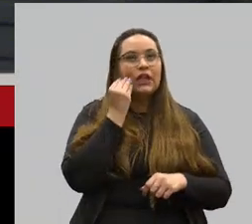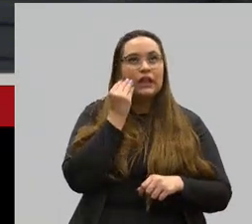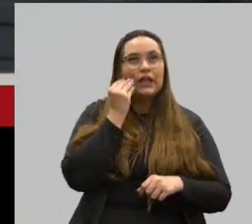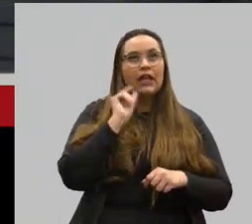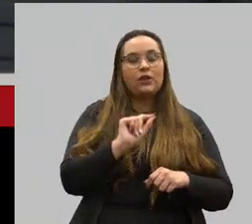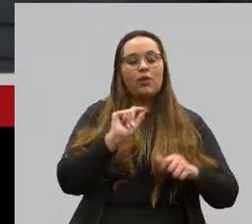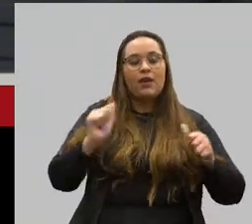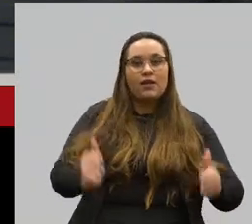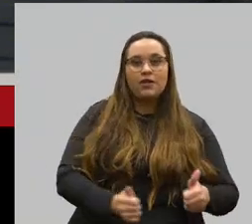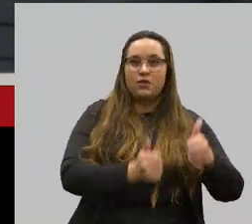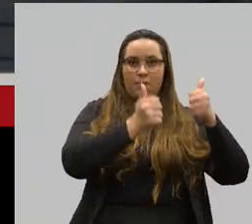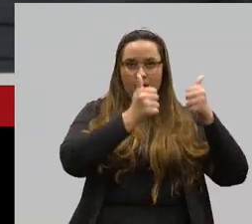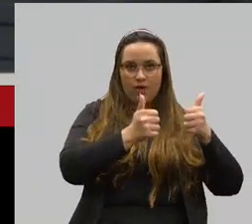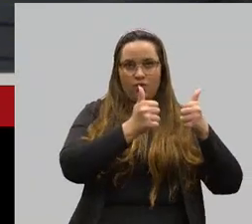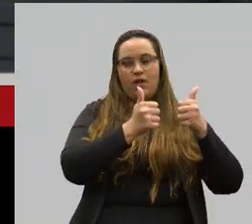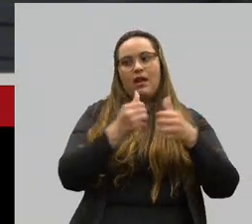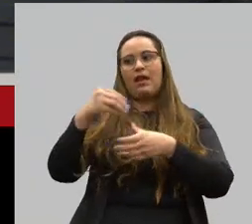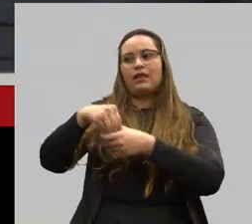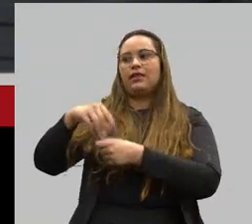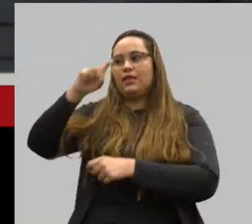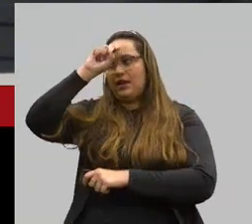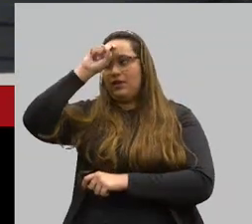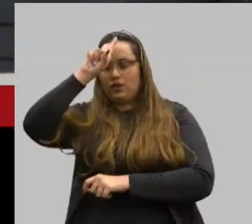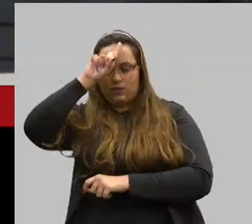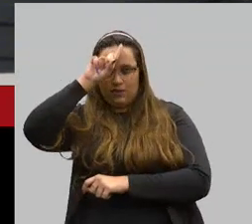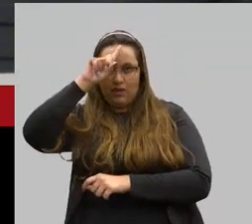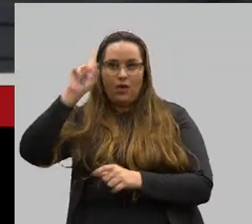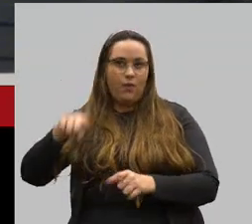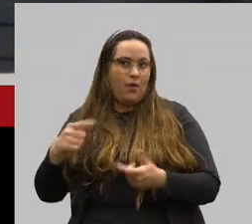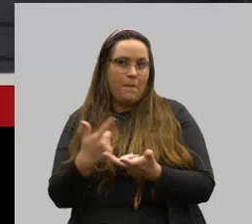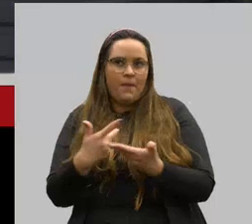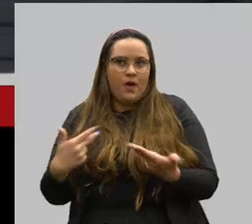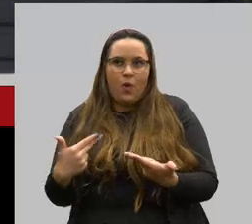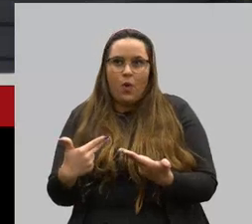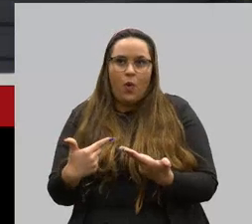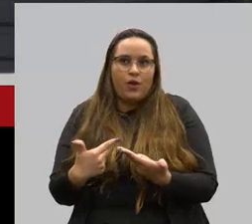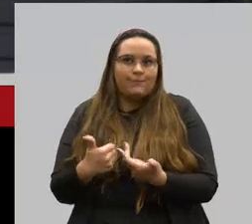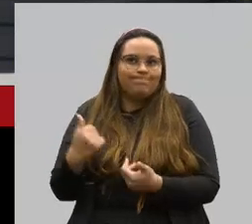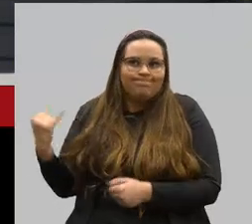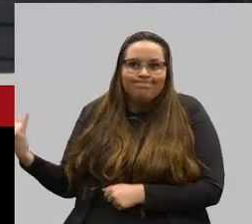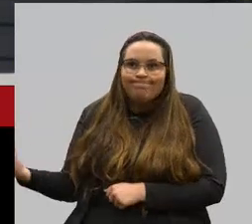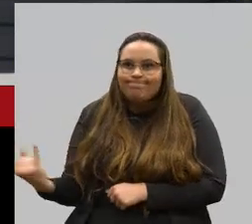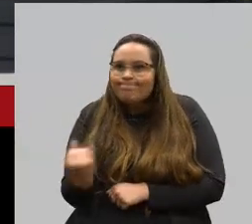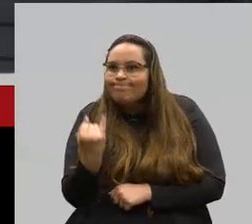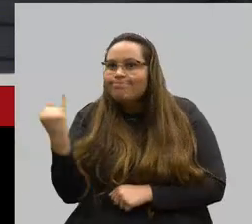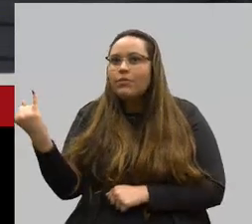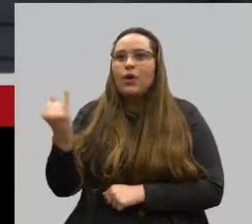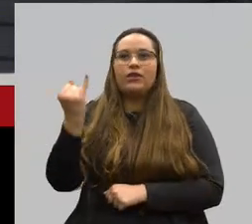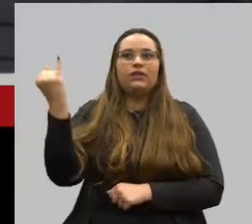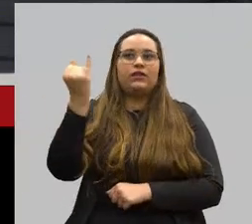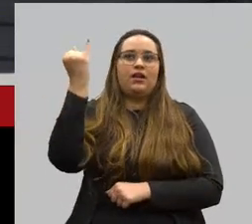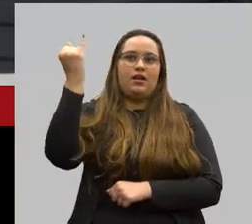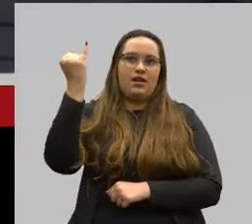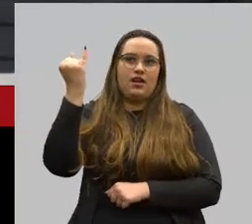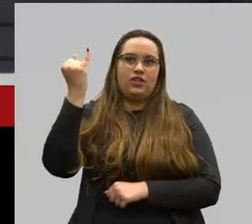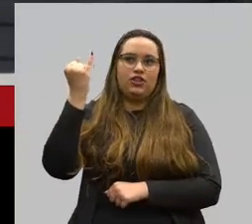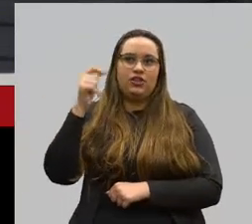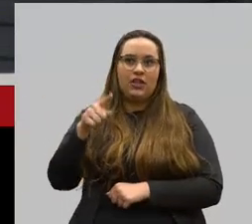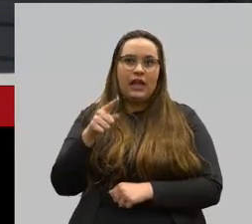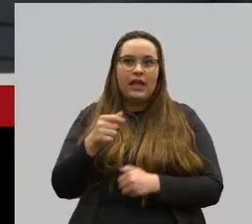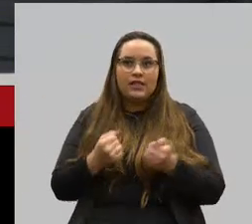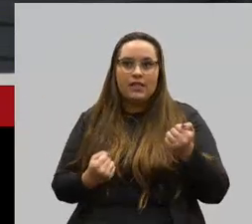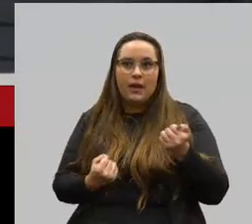estruturação do nosso Hospital né isso para nós é algo muito caro é muito importante né esse Amparo eh